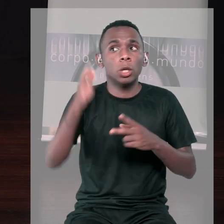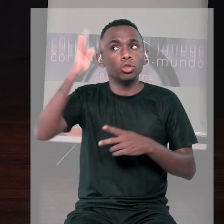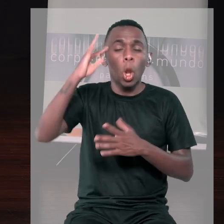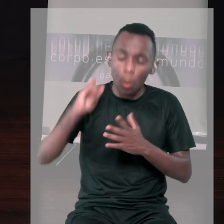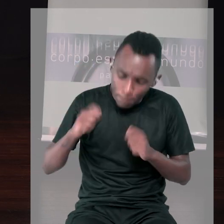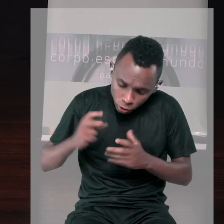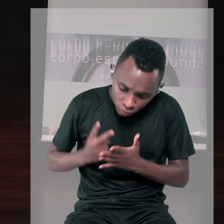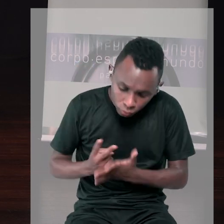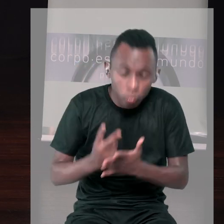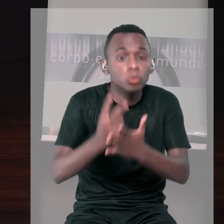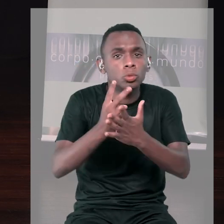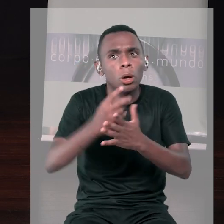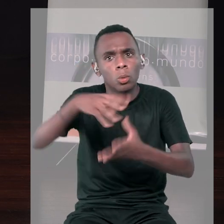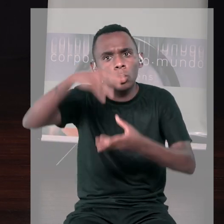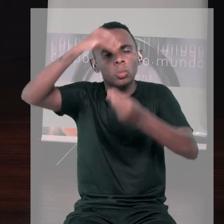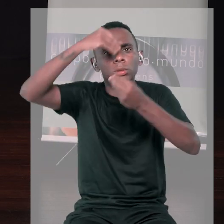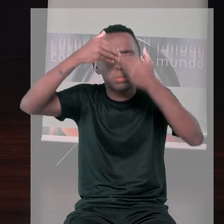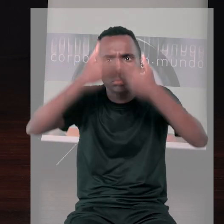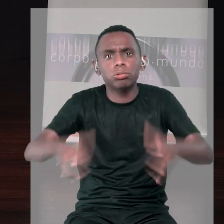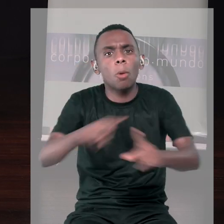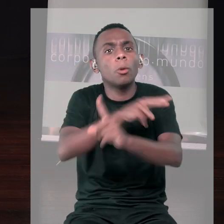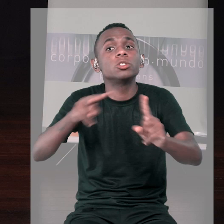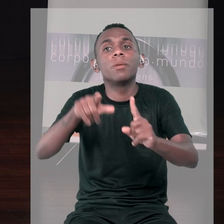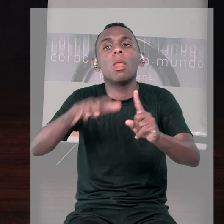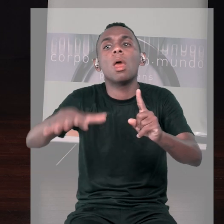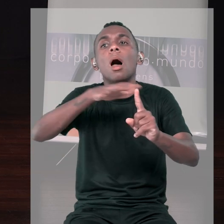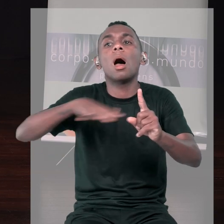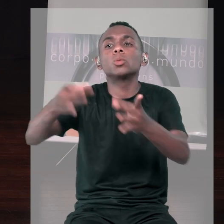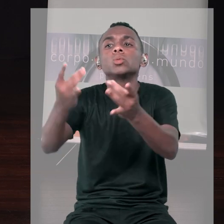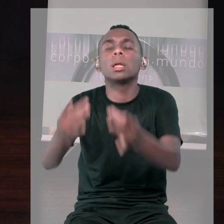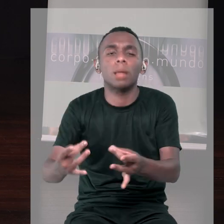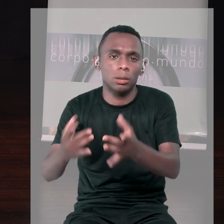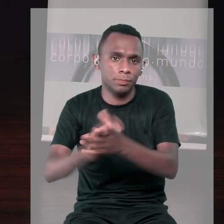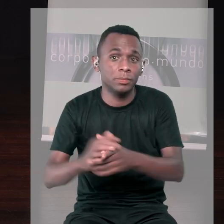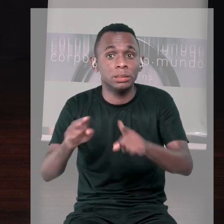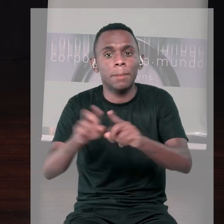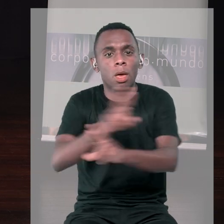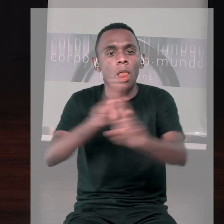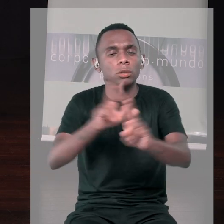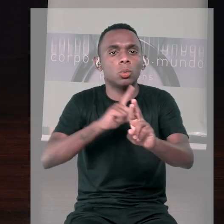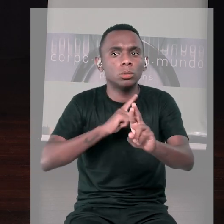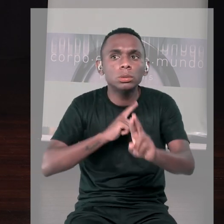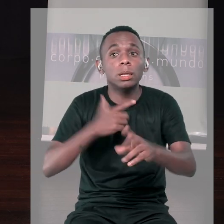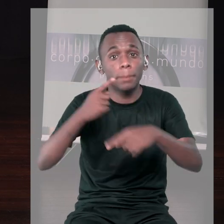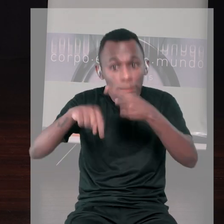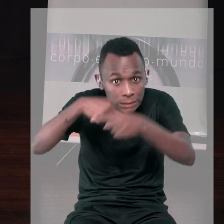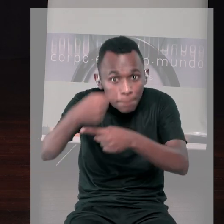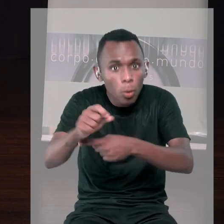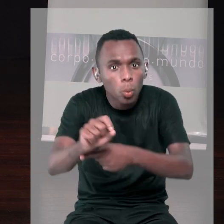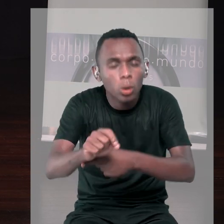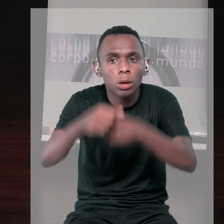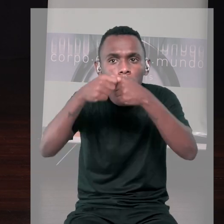ao espírito lançar um olhar sobre a massa dos elementos e de suas relações, para em seguida